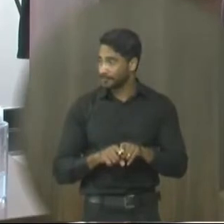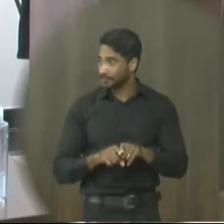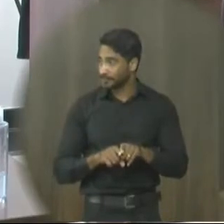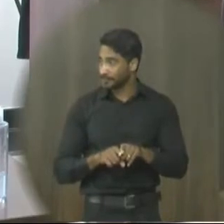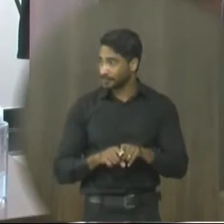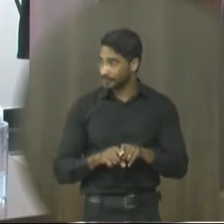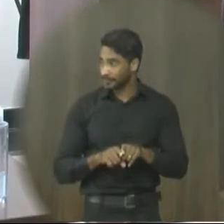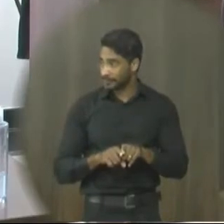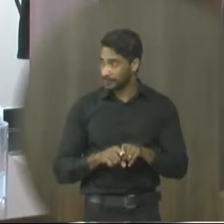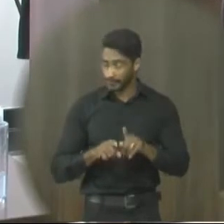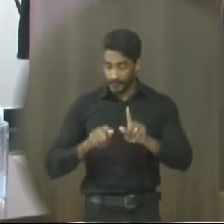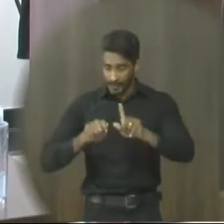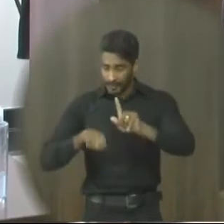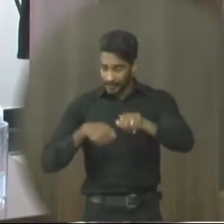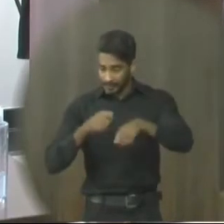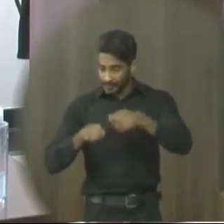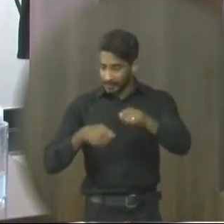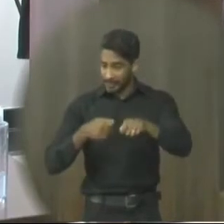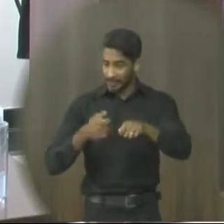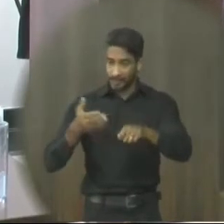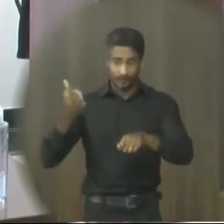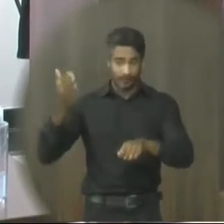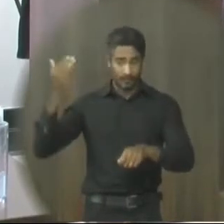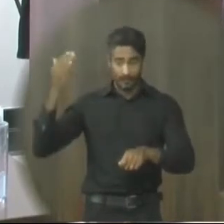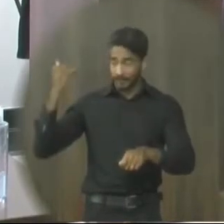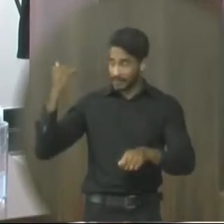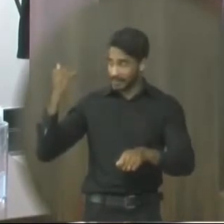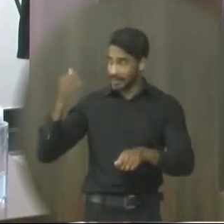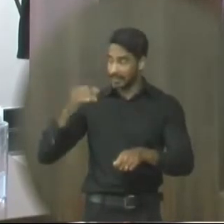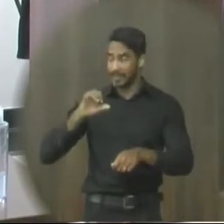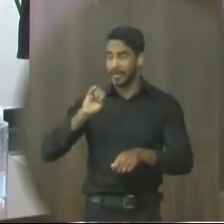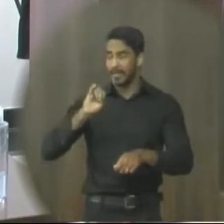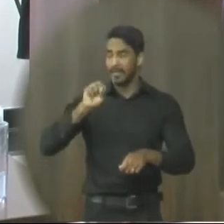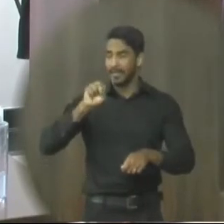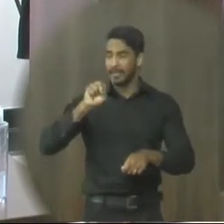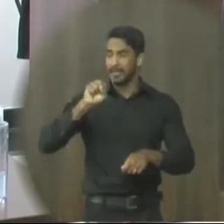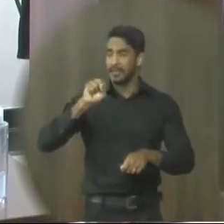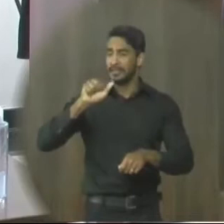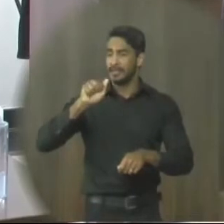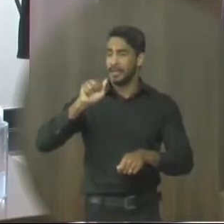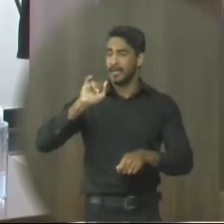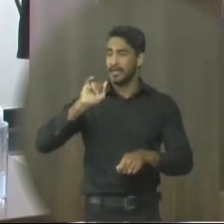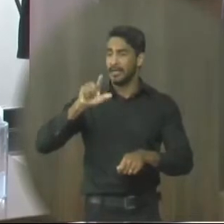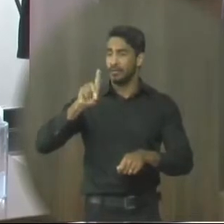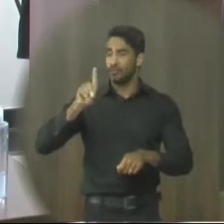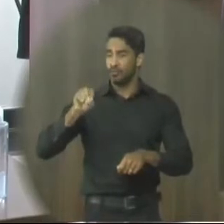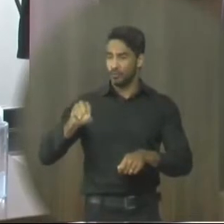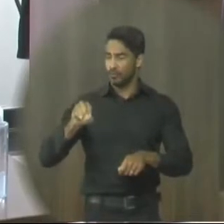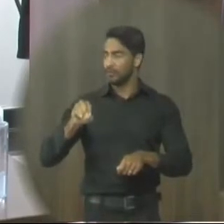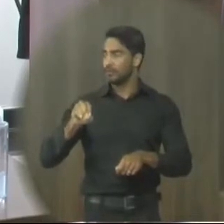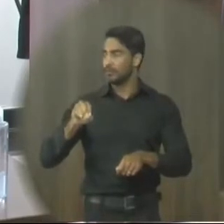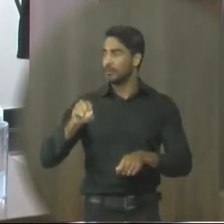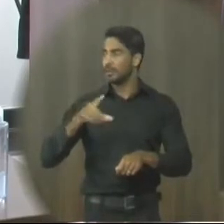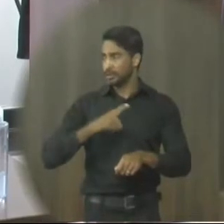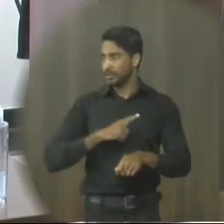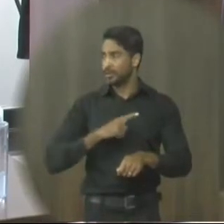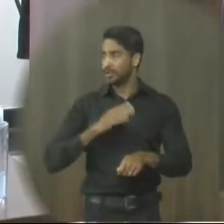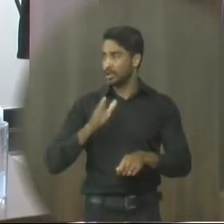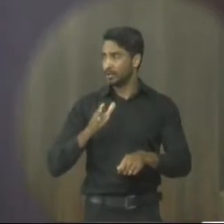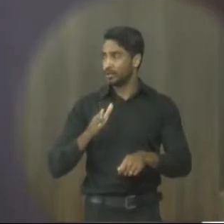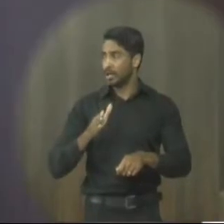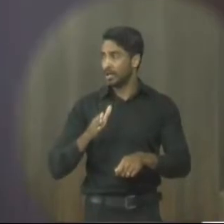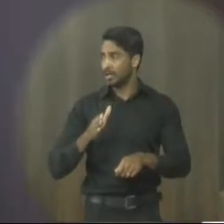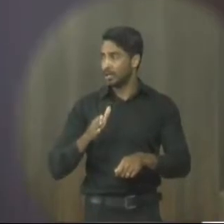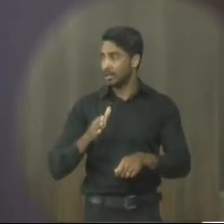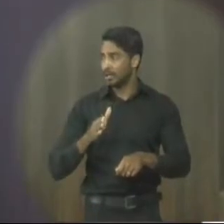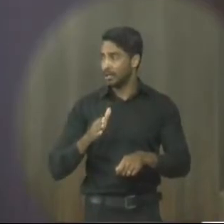Não, de Rússico deu continuação na de Jaú também e ficou só no engatinhando. E